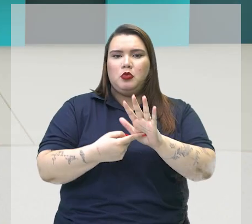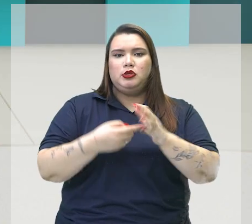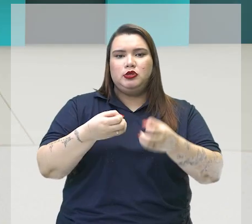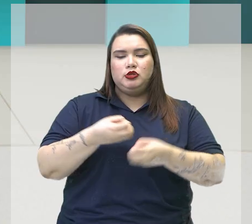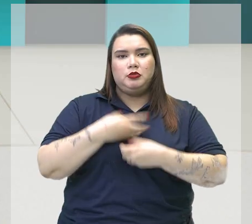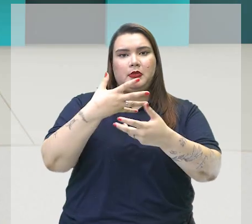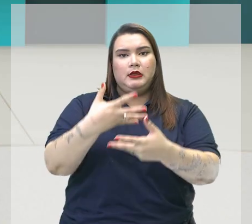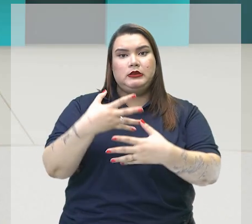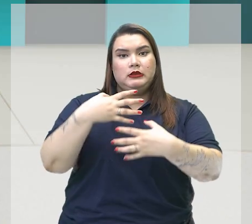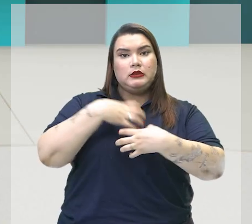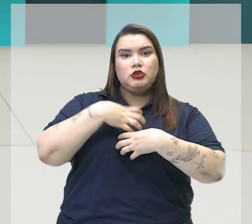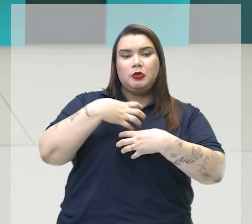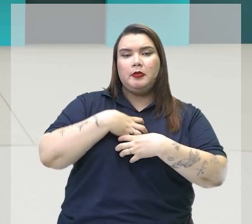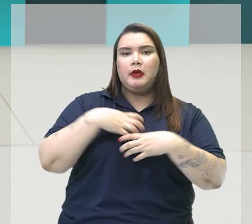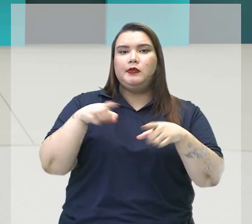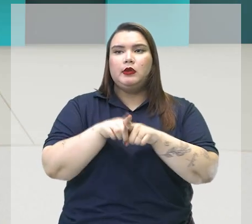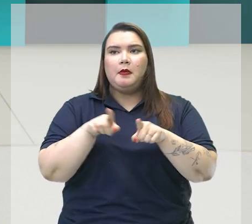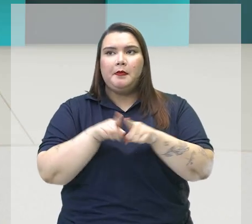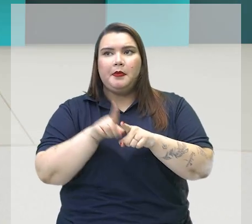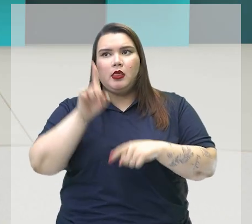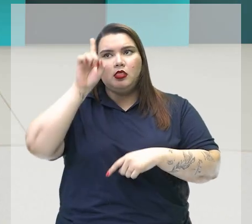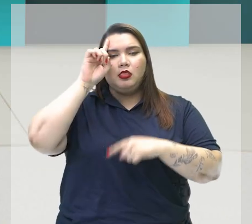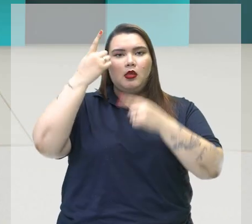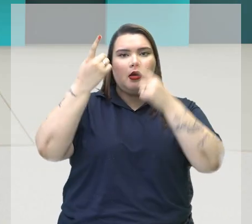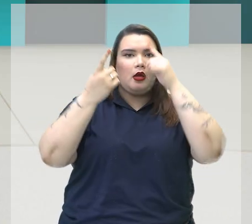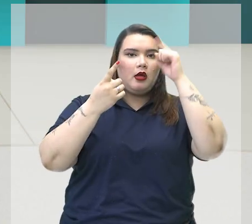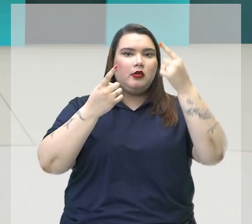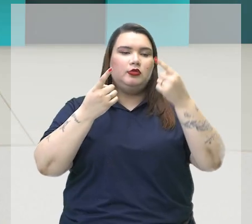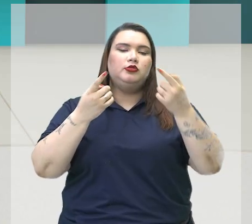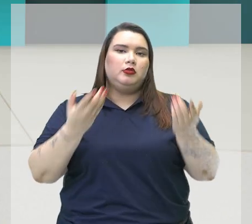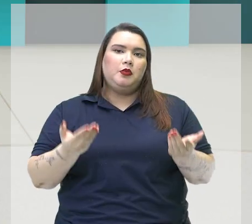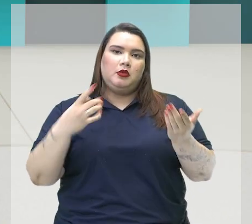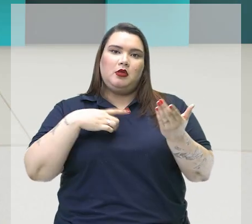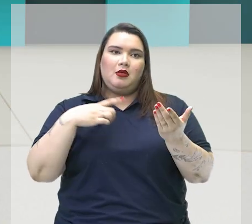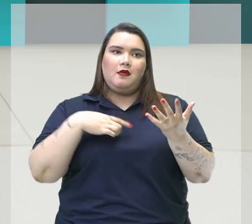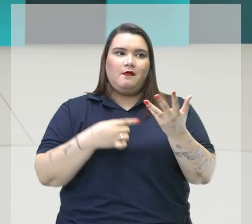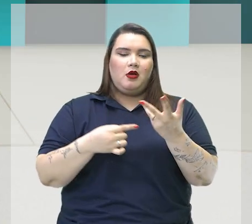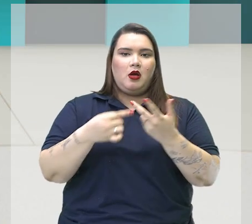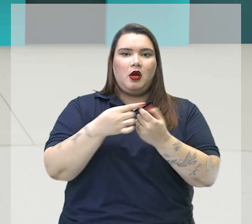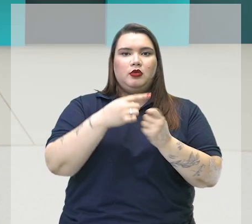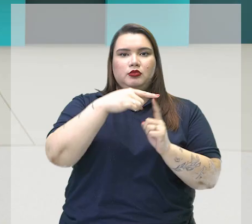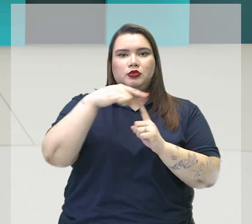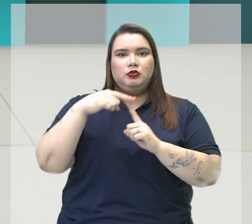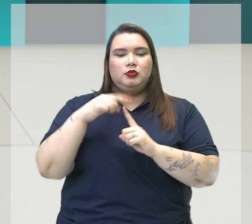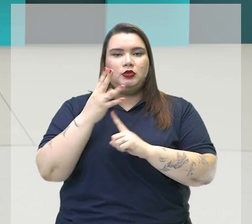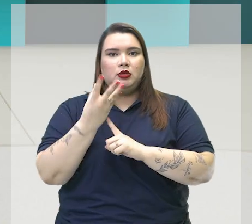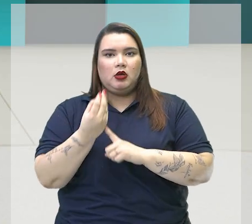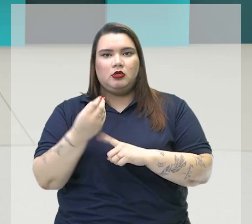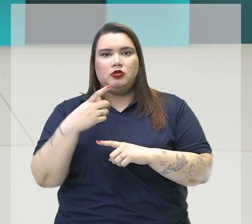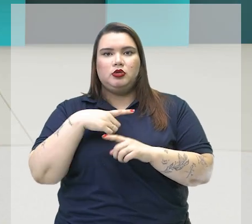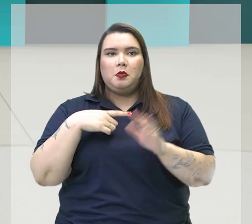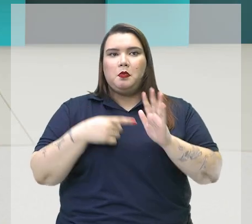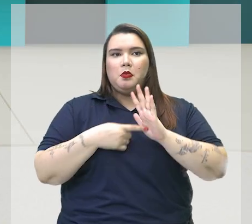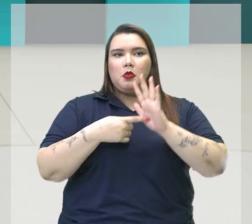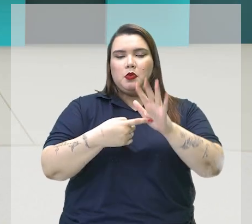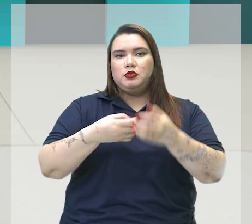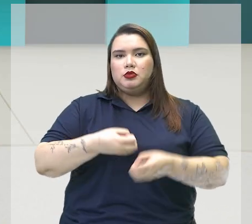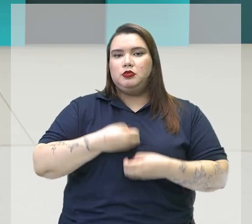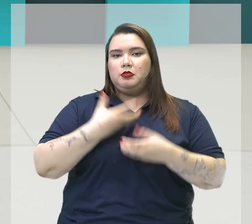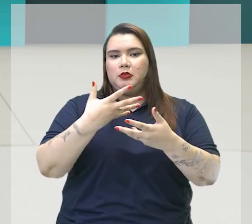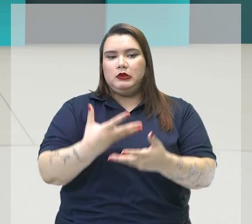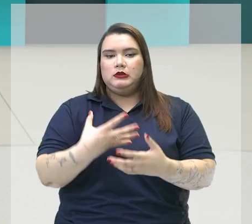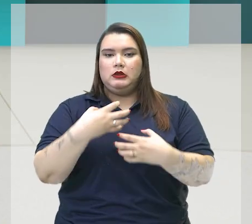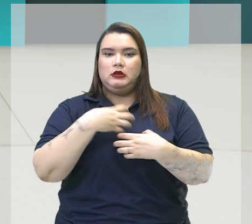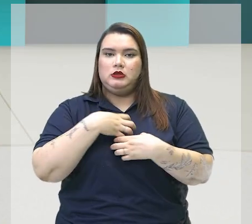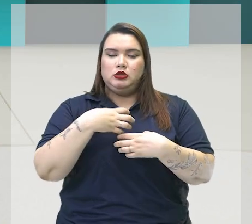e ideias. Então nós temos vários tipos de arte, né, que traduzem bem essa questão do sentimento, das ideias, né?